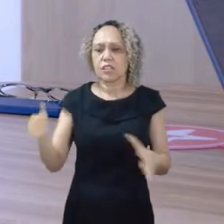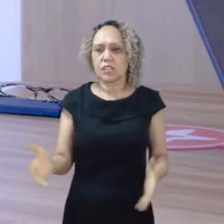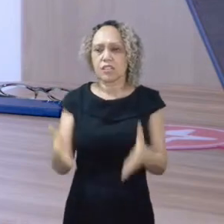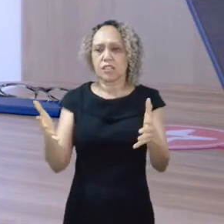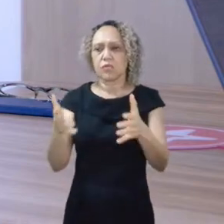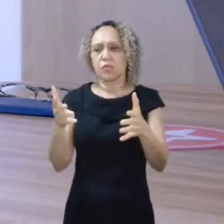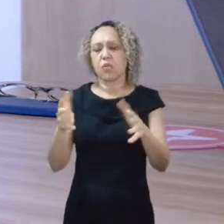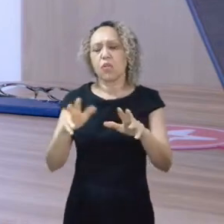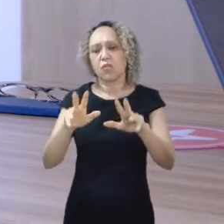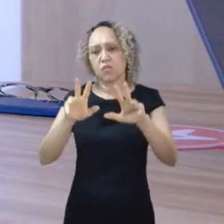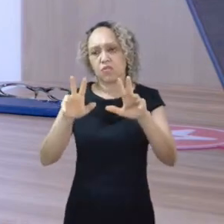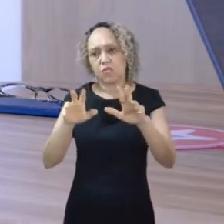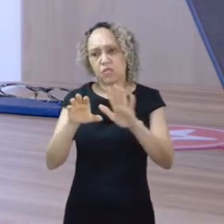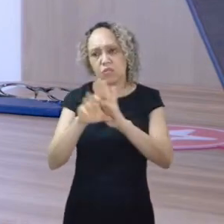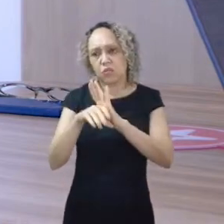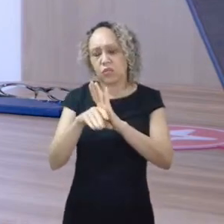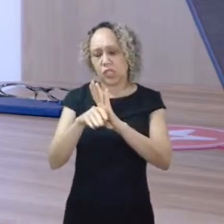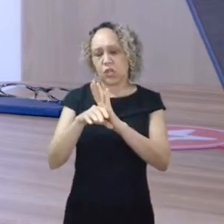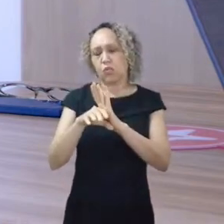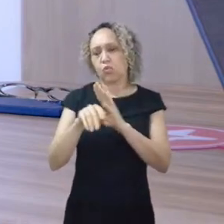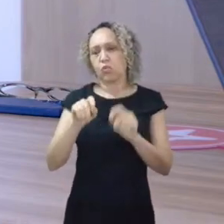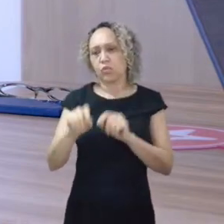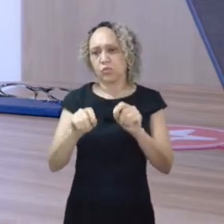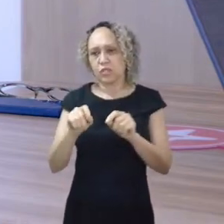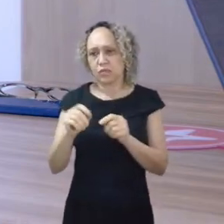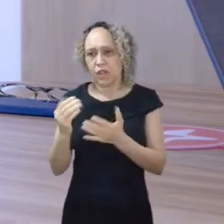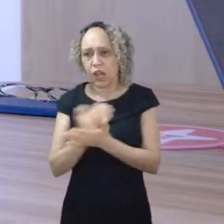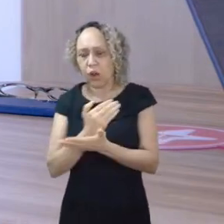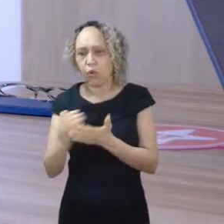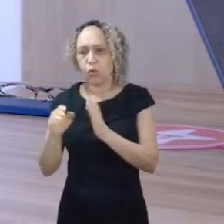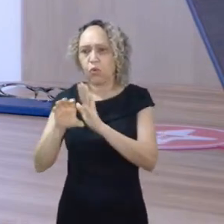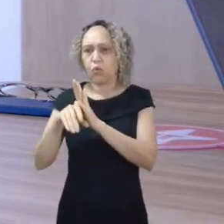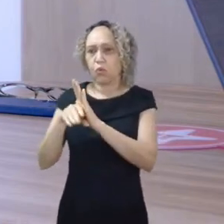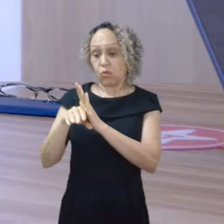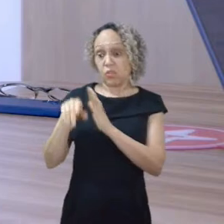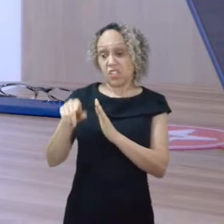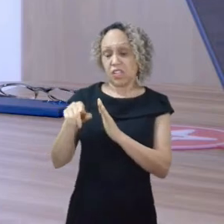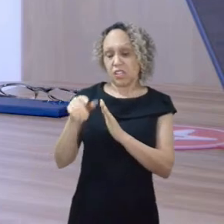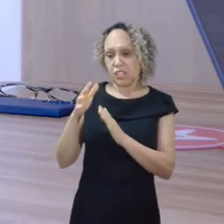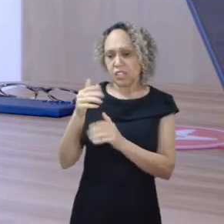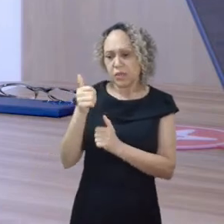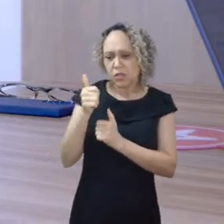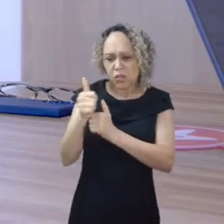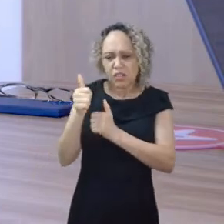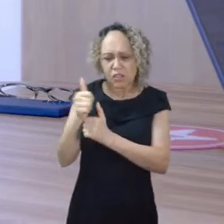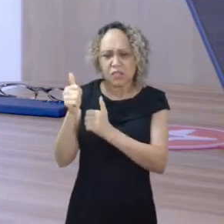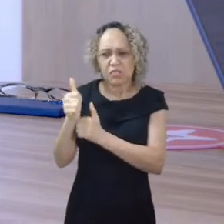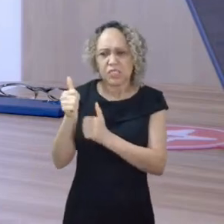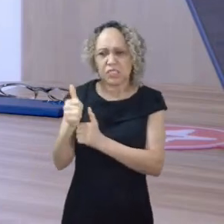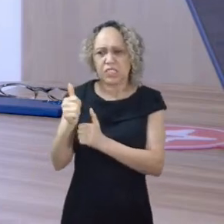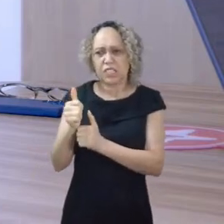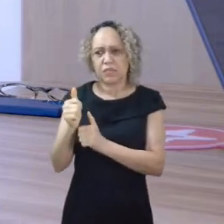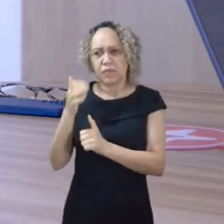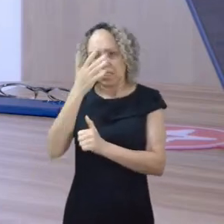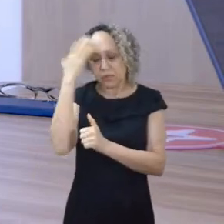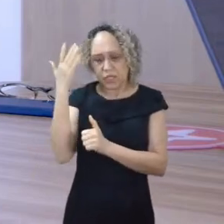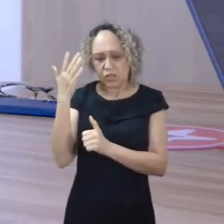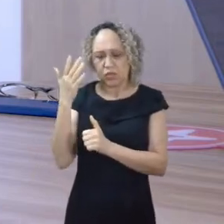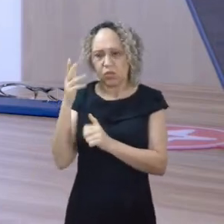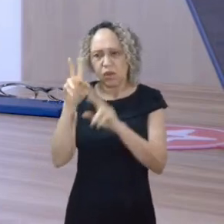tem conteúdos que vão gerar maior engajamento e vão gerar maior interesse para os usuários. Então a plataforma precisa ter sim, né,